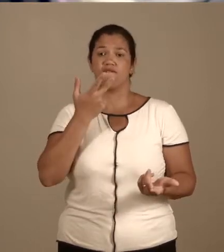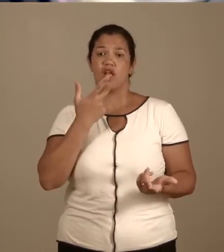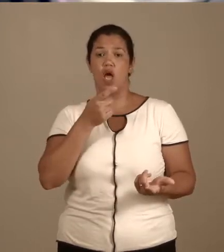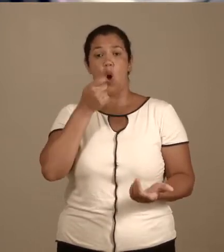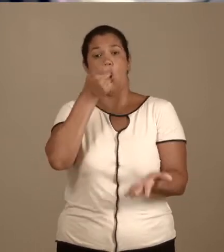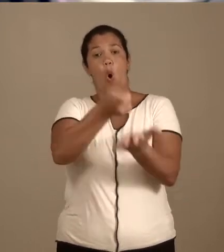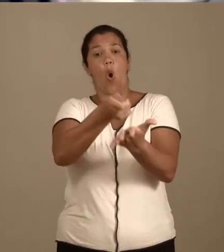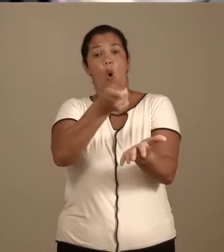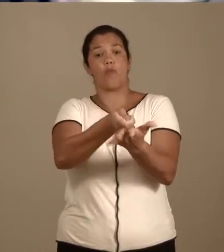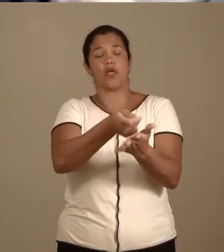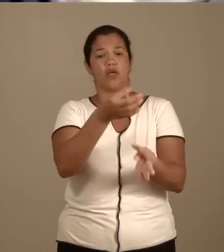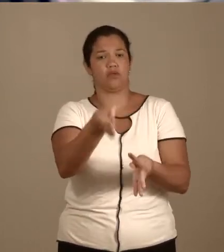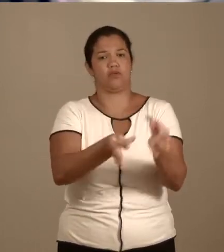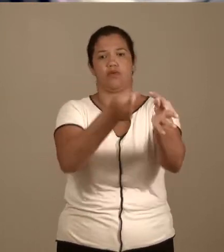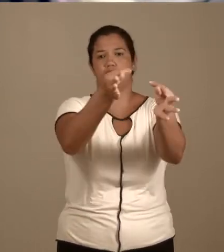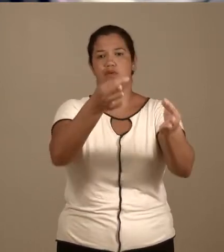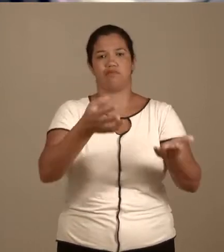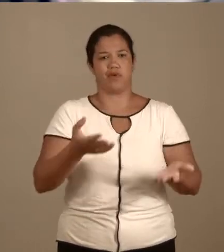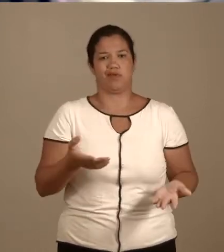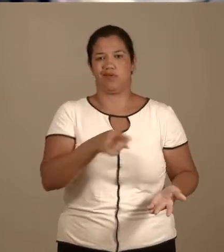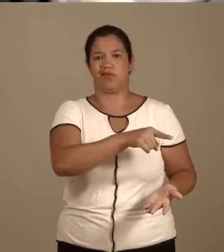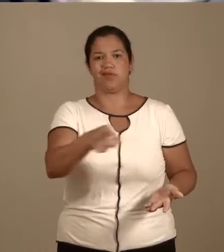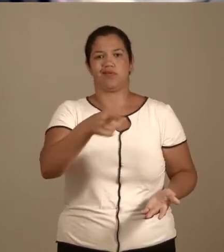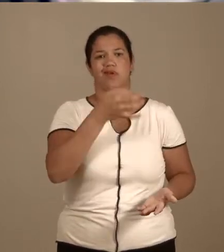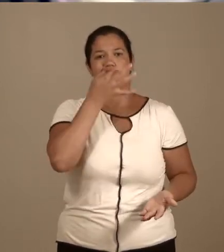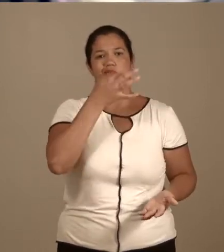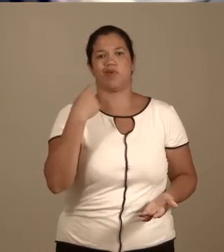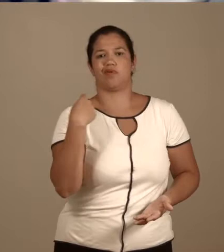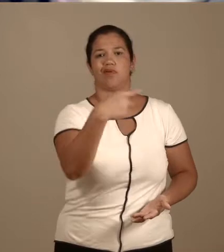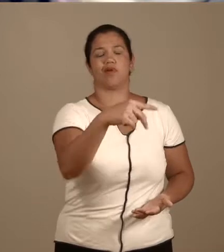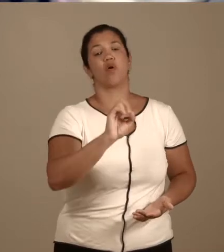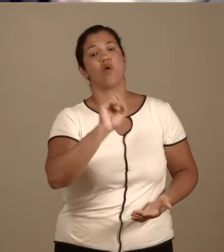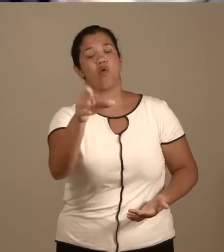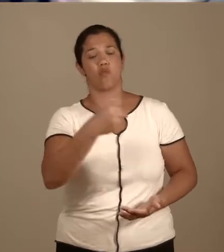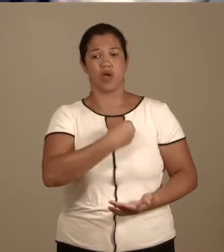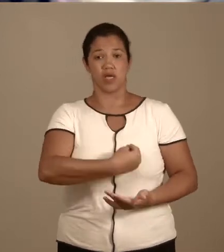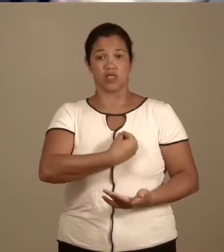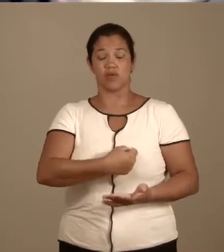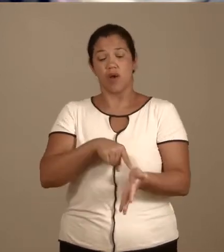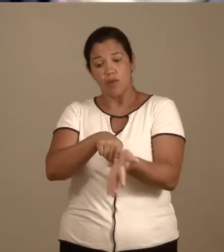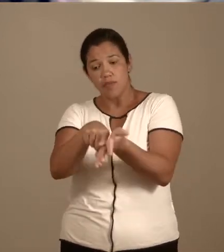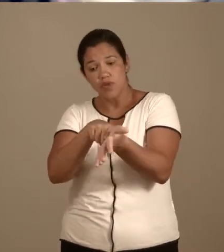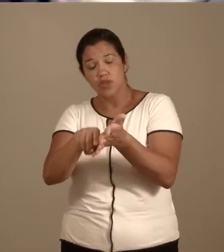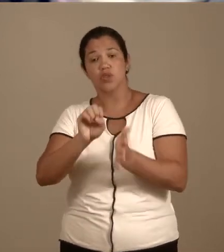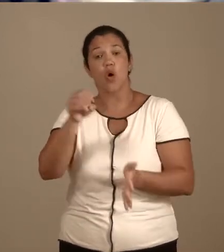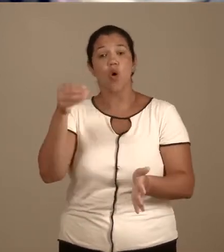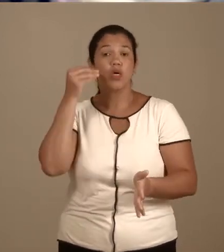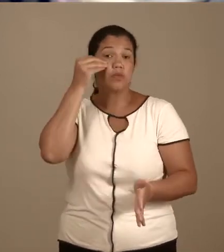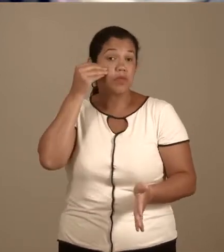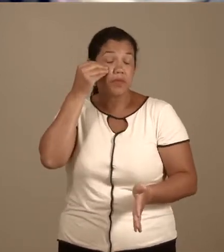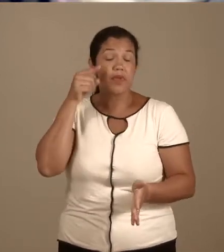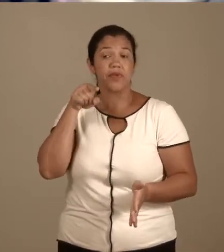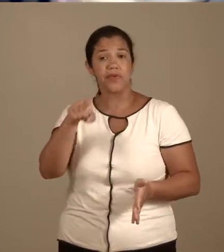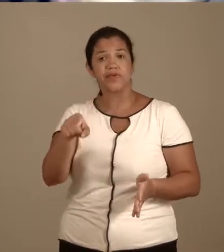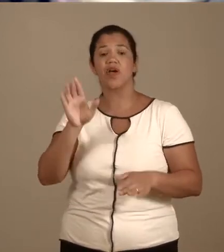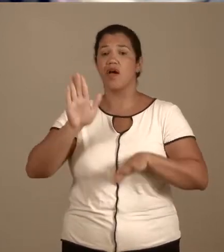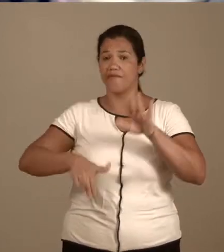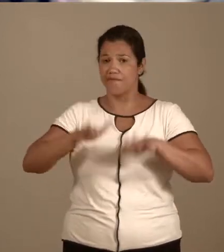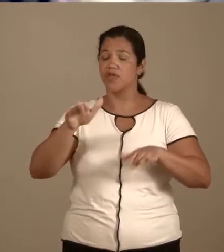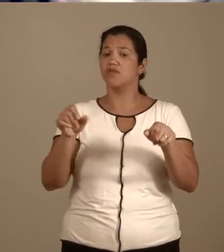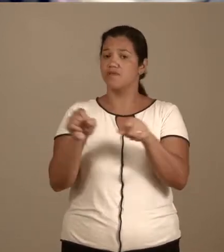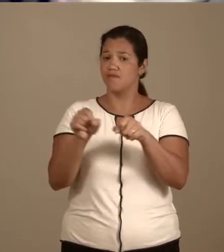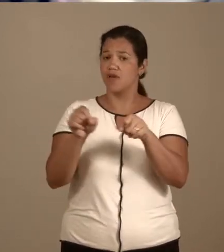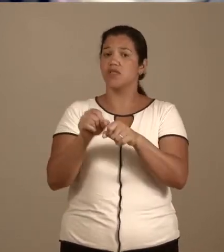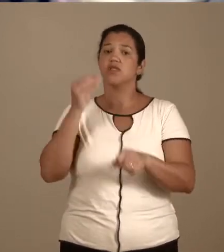levada a fazer um tratamento ou participar de uma pesquisa científica ou um experimento, que muitas vezes nós